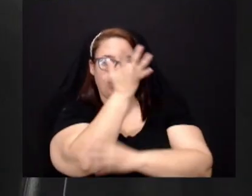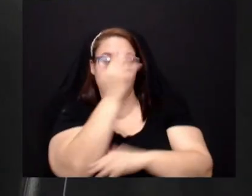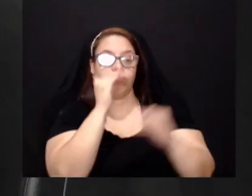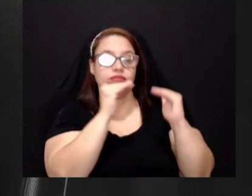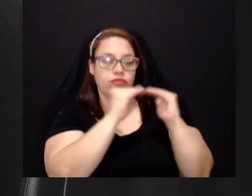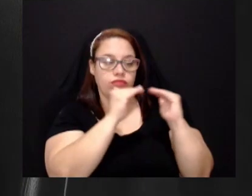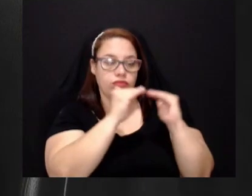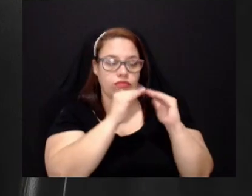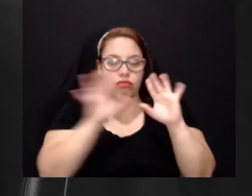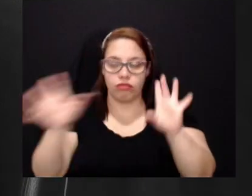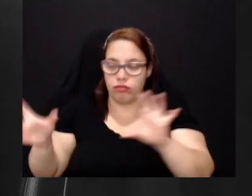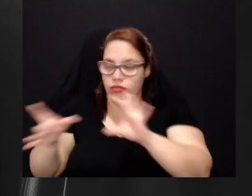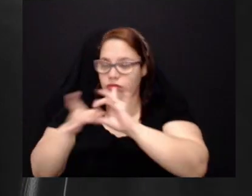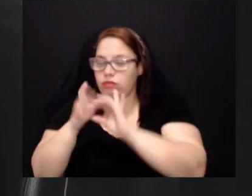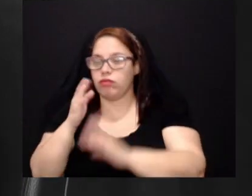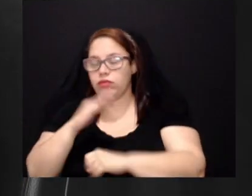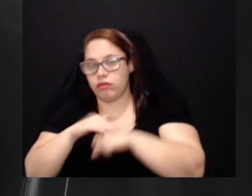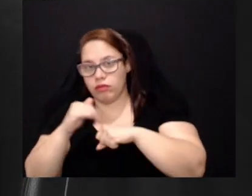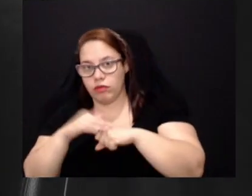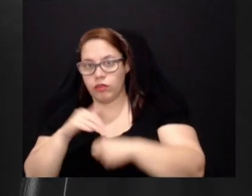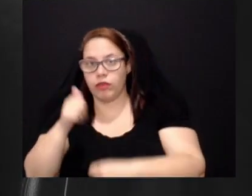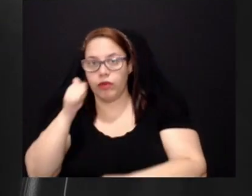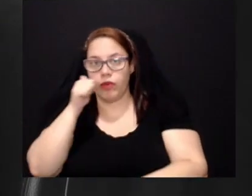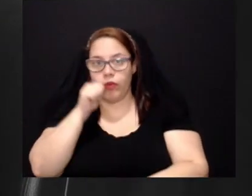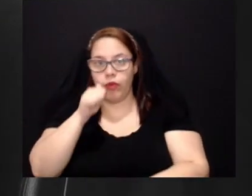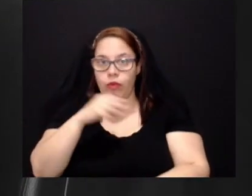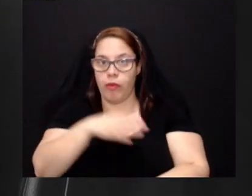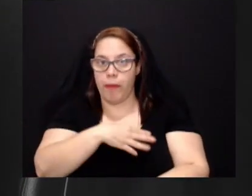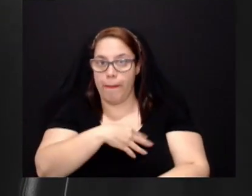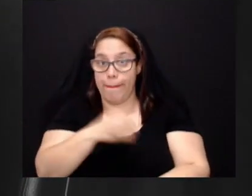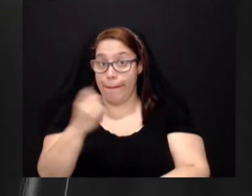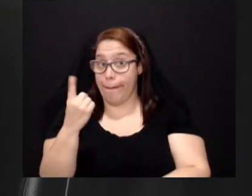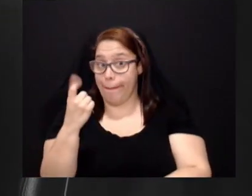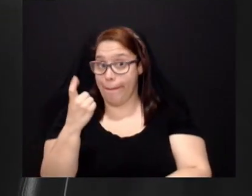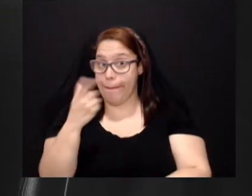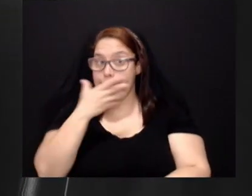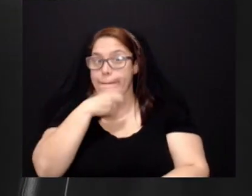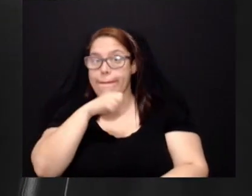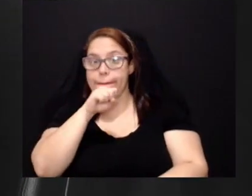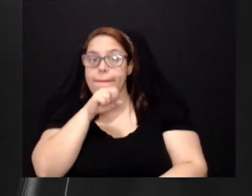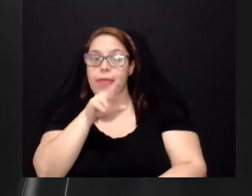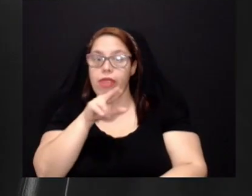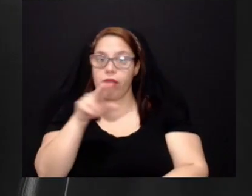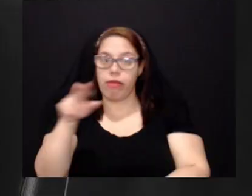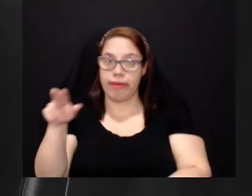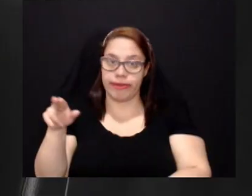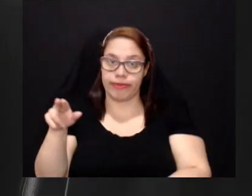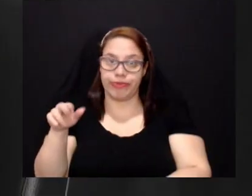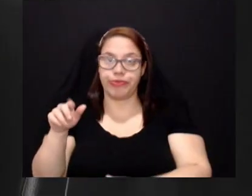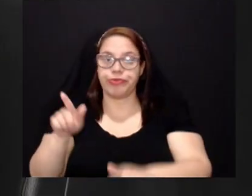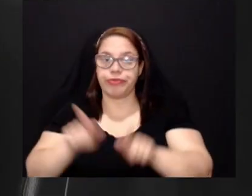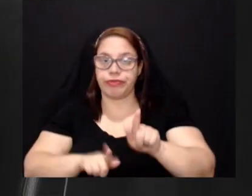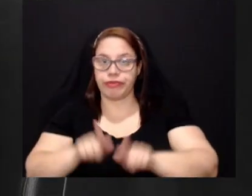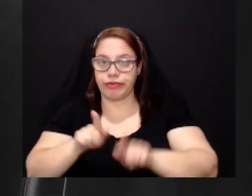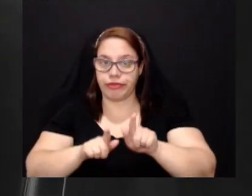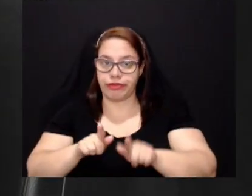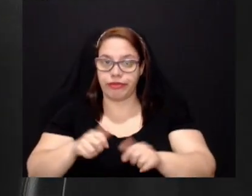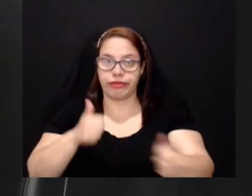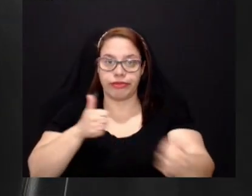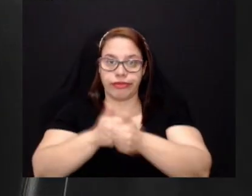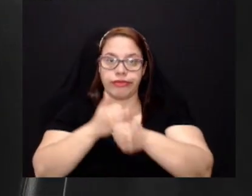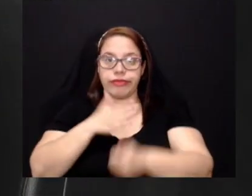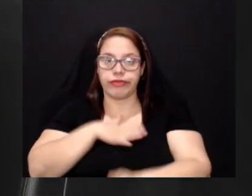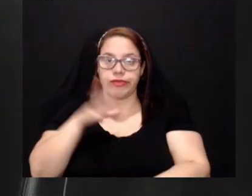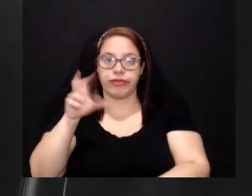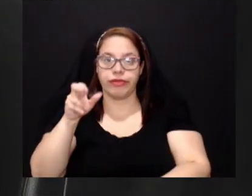muito querida. Embora eu seja filha única, eu tenho... Meu pai tem muitos irmãos, tenho muitos primos. Eu era muito próxima da minha avó. E eu